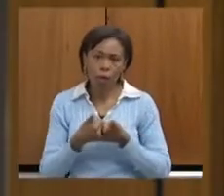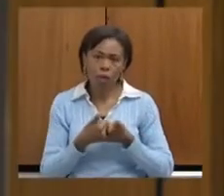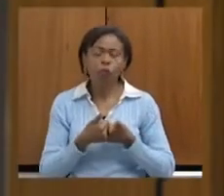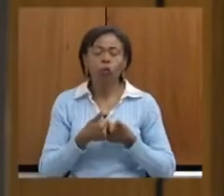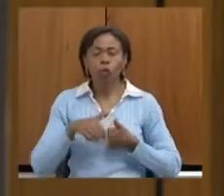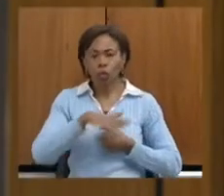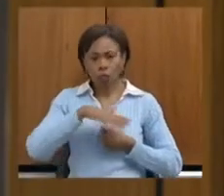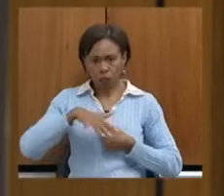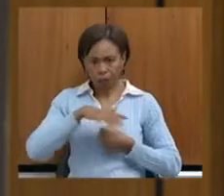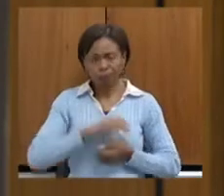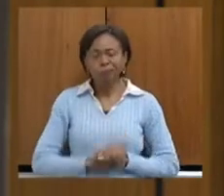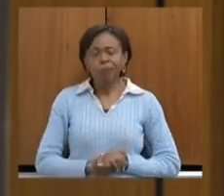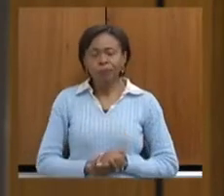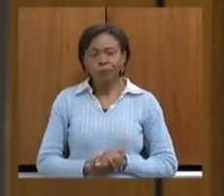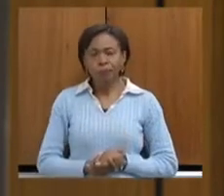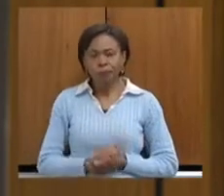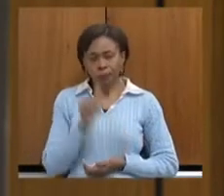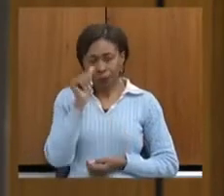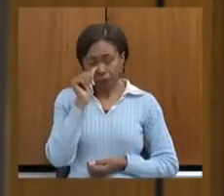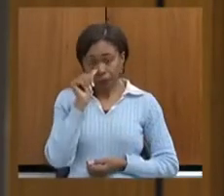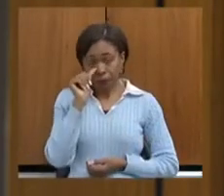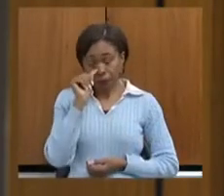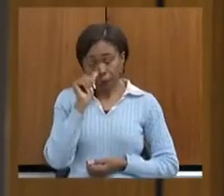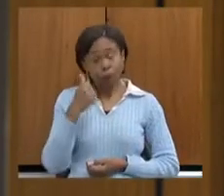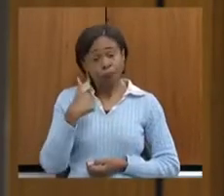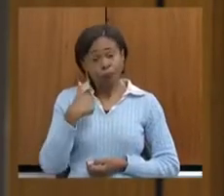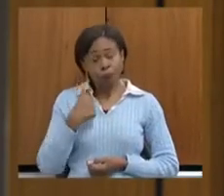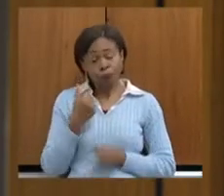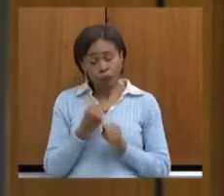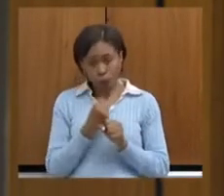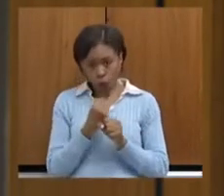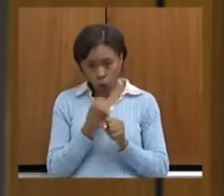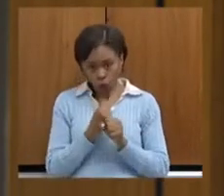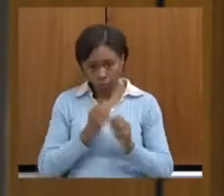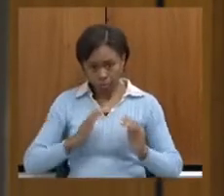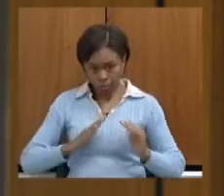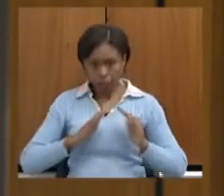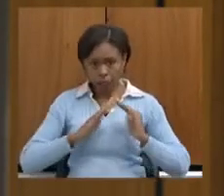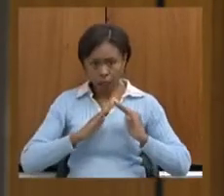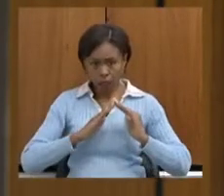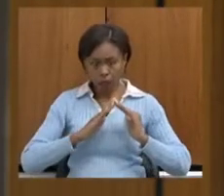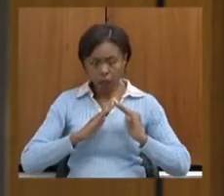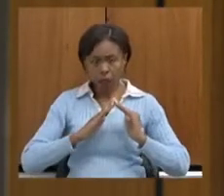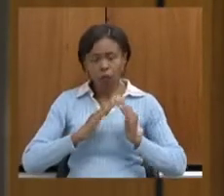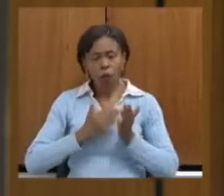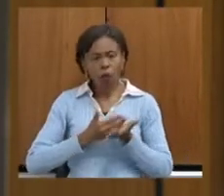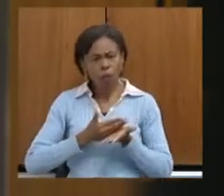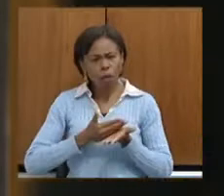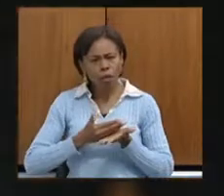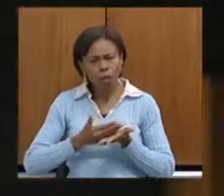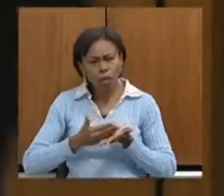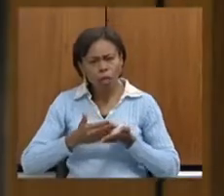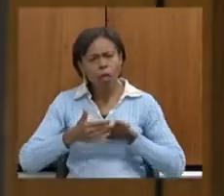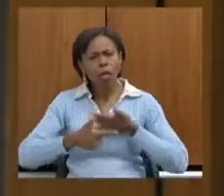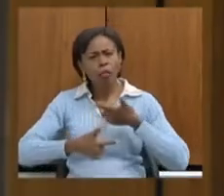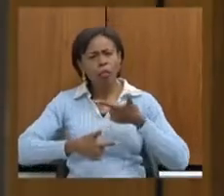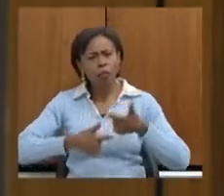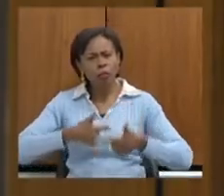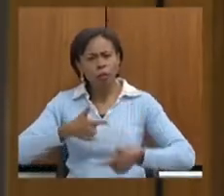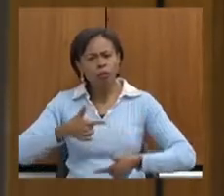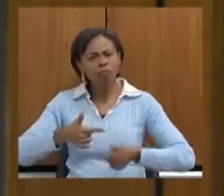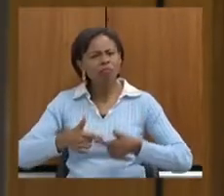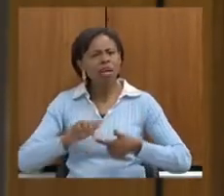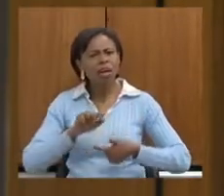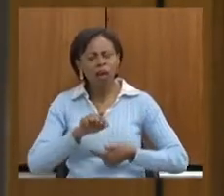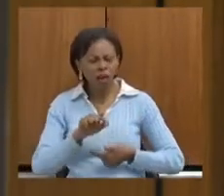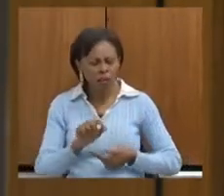escura a construir a minha casa e comecei a trabalhar mas a minha plantação